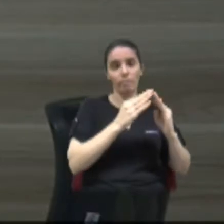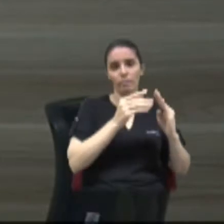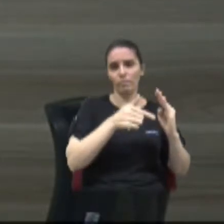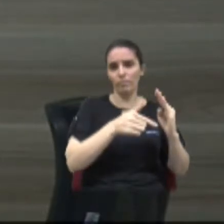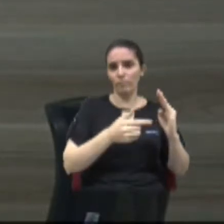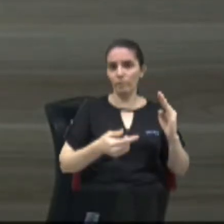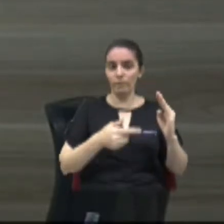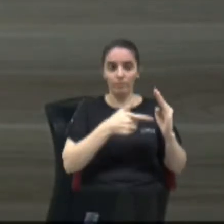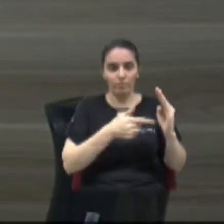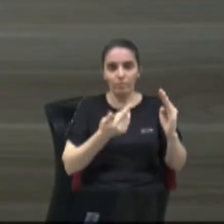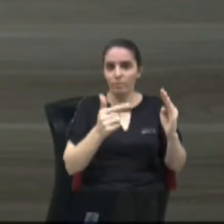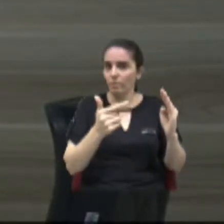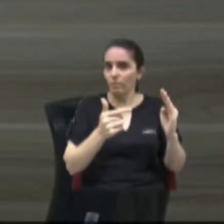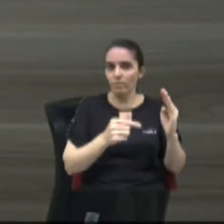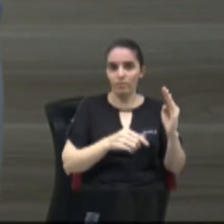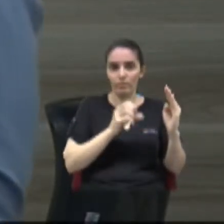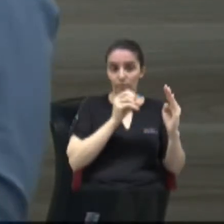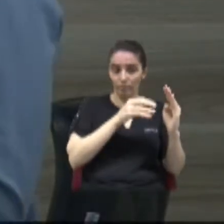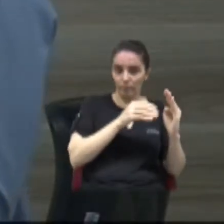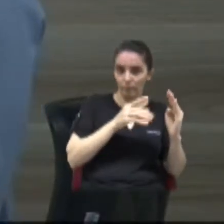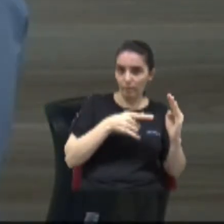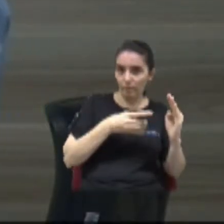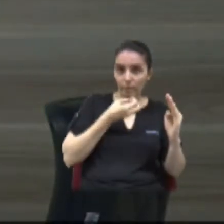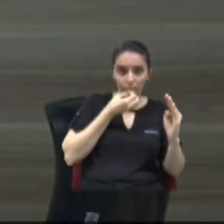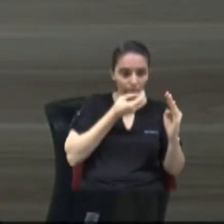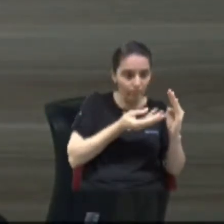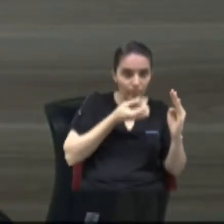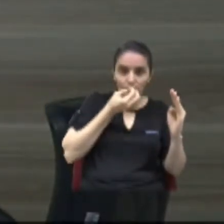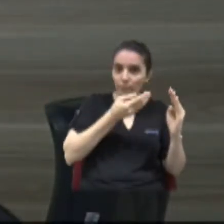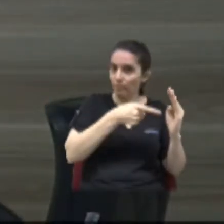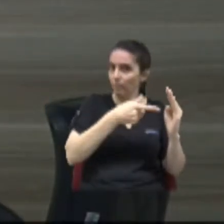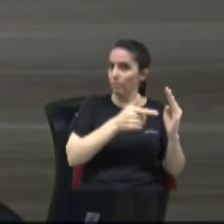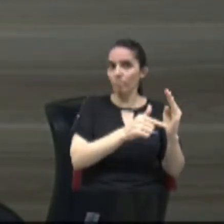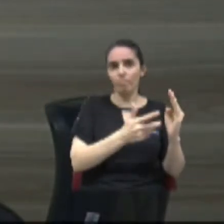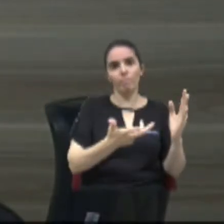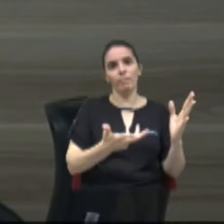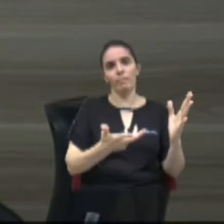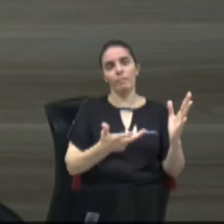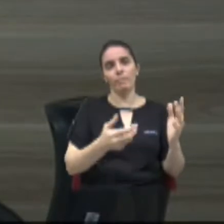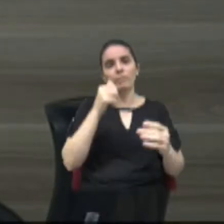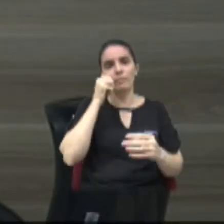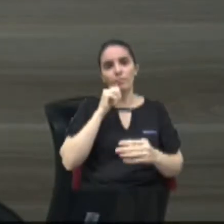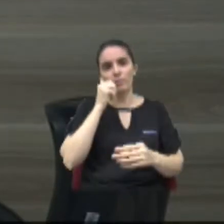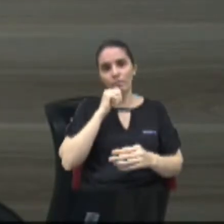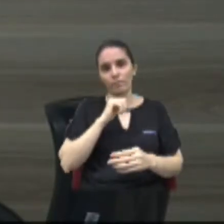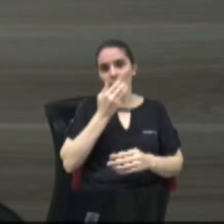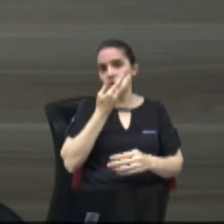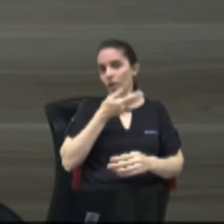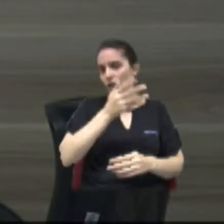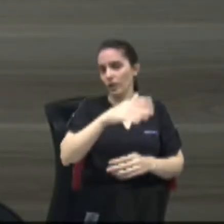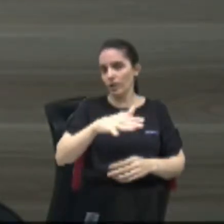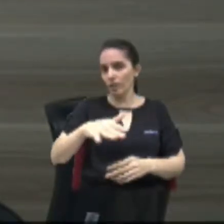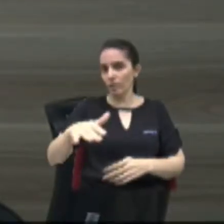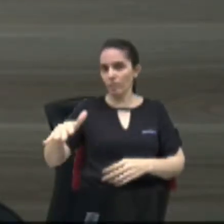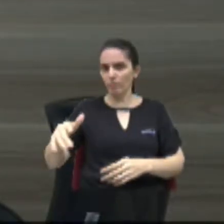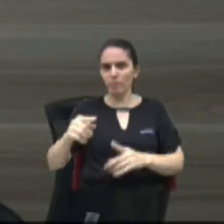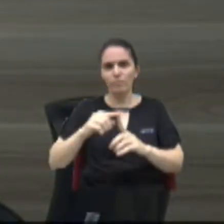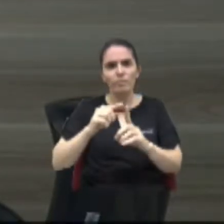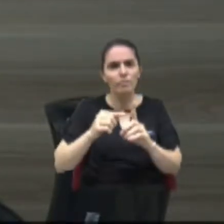agora transparência na fila da moradia, vereador Mir, fica fácil a gente ter um entendimento quem das pessoas do